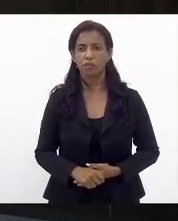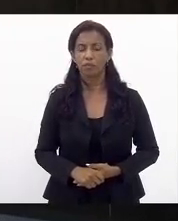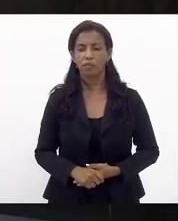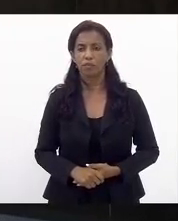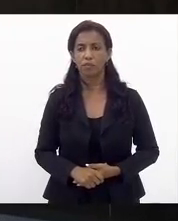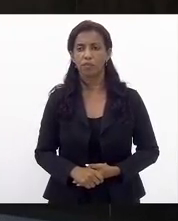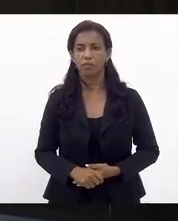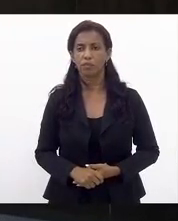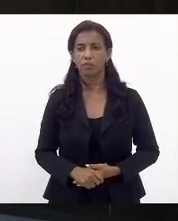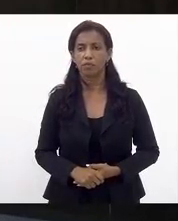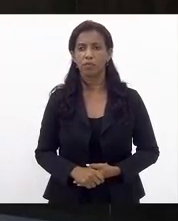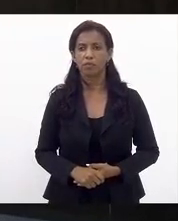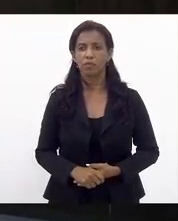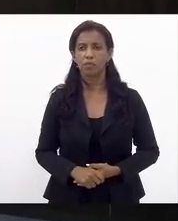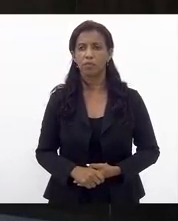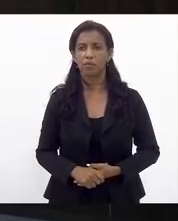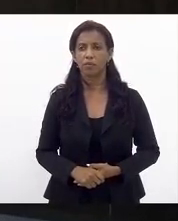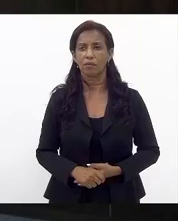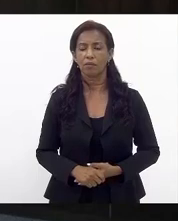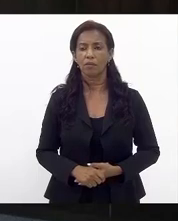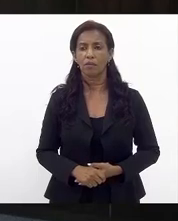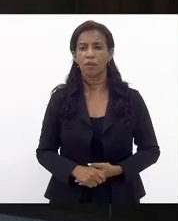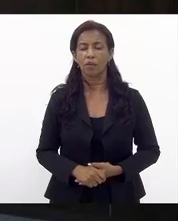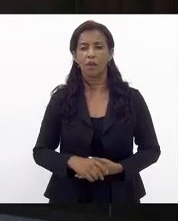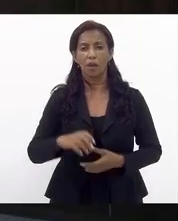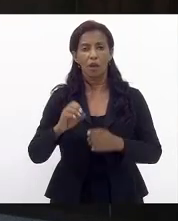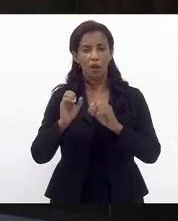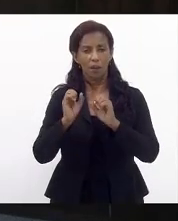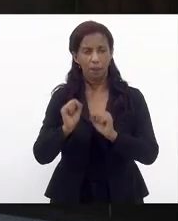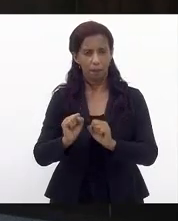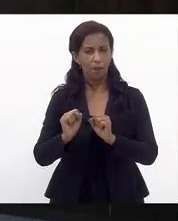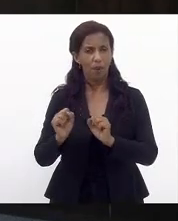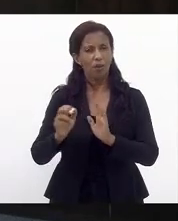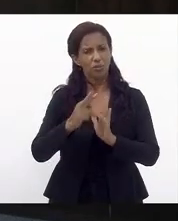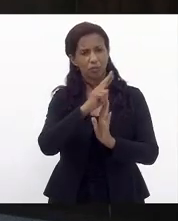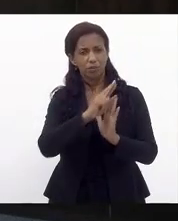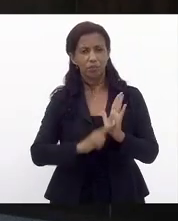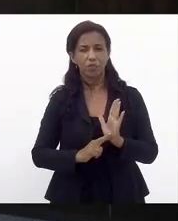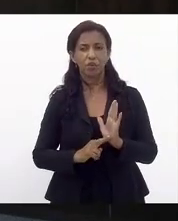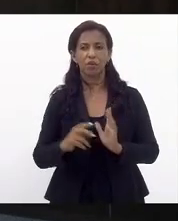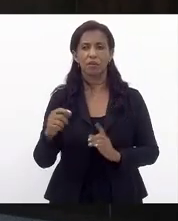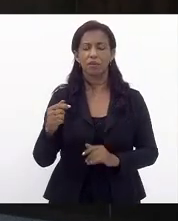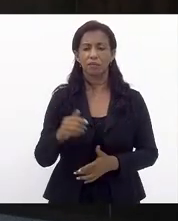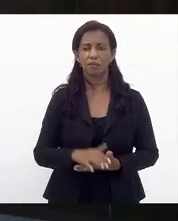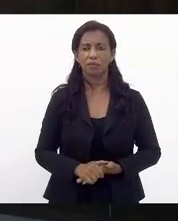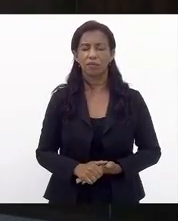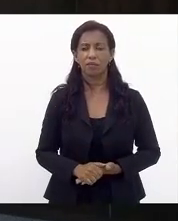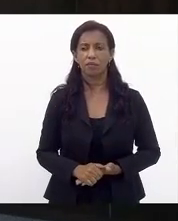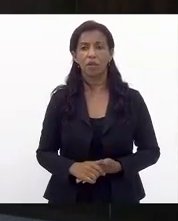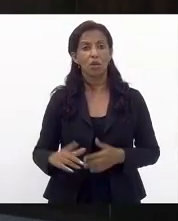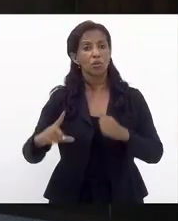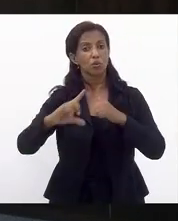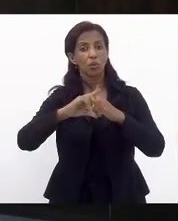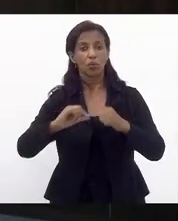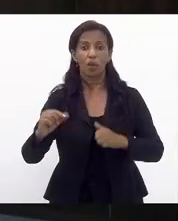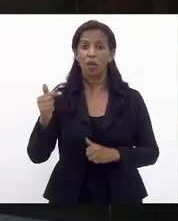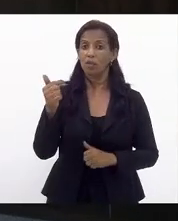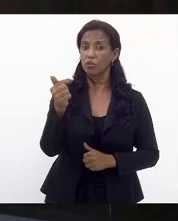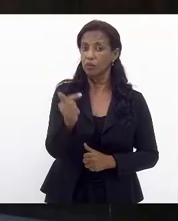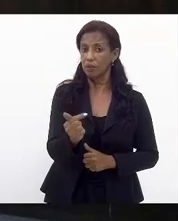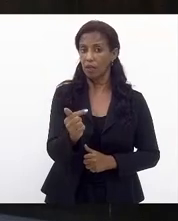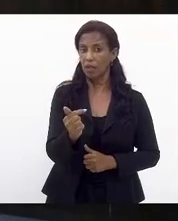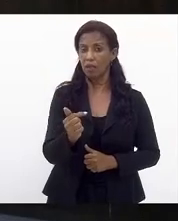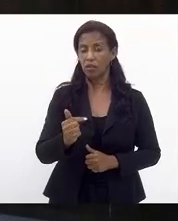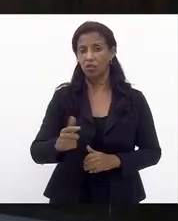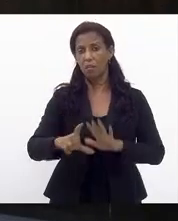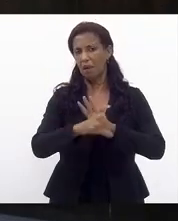projeto o macho Posso fazer duas bruxa resultado é a mesma redação só só não vai ser mais o artigo 71 inciso